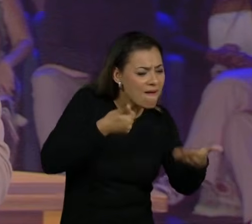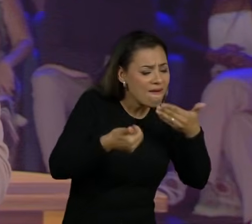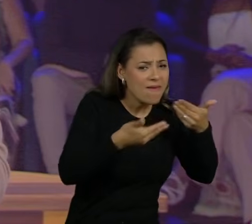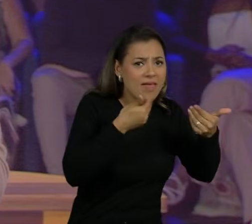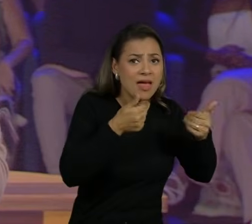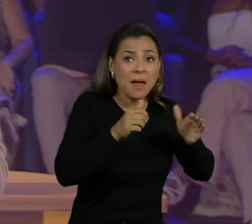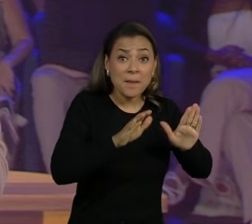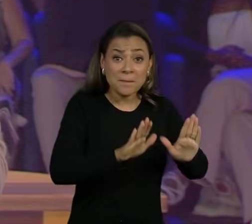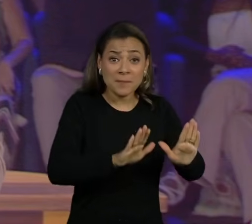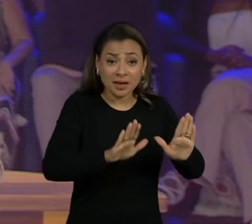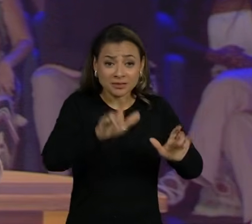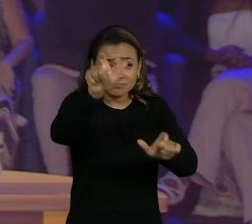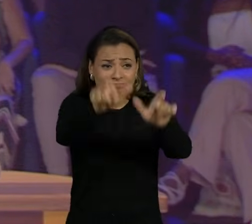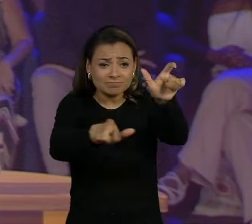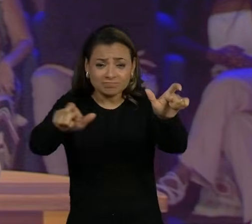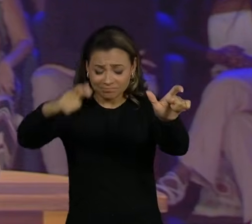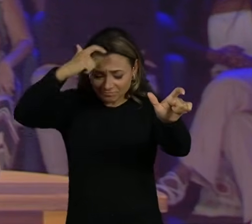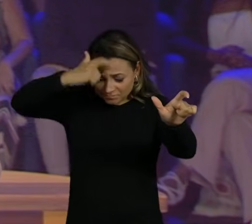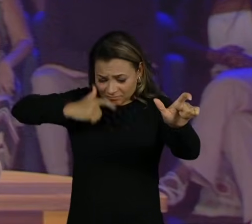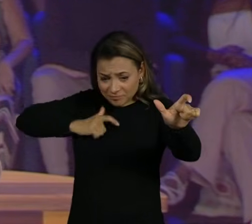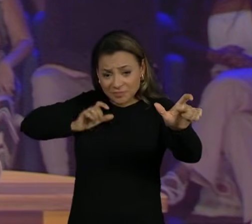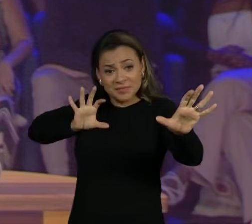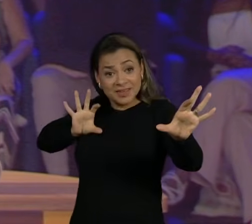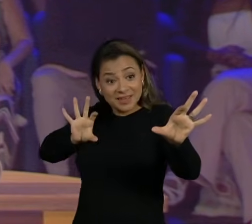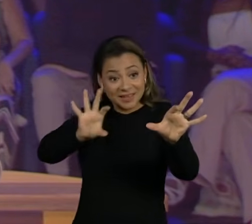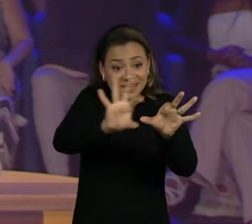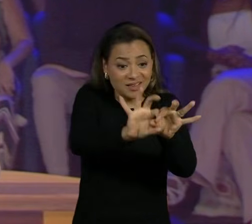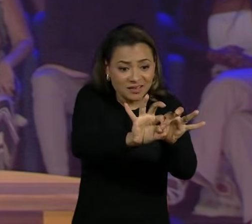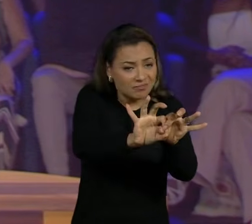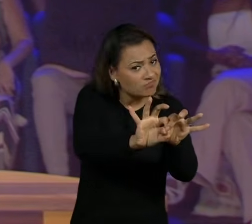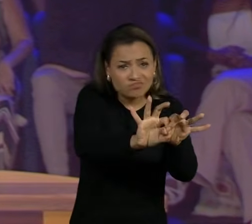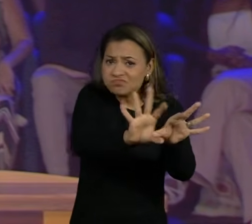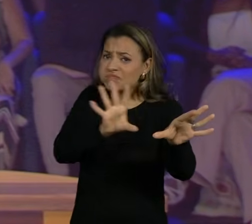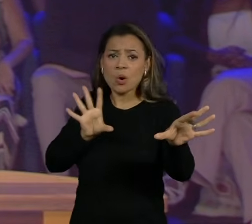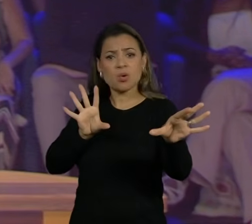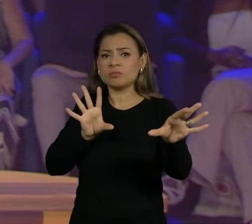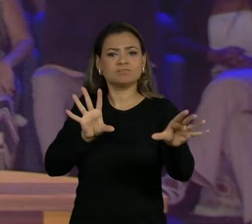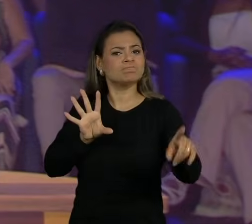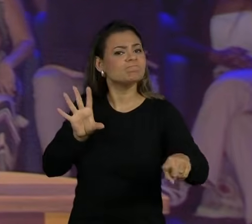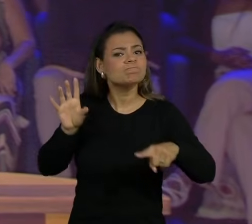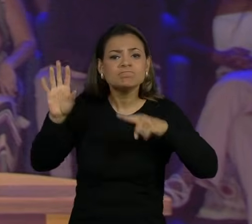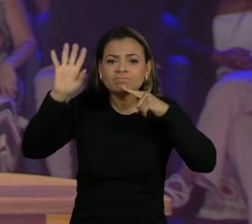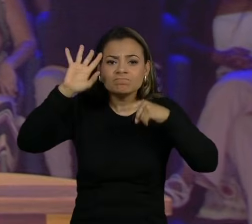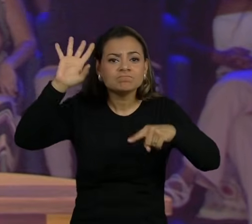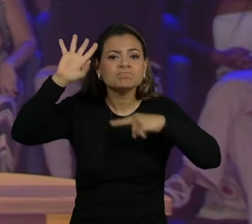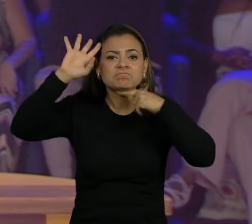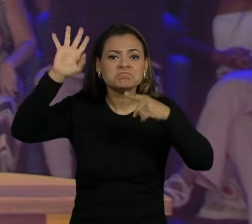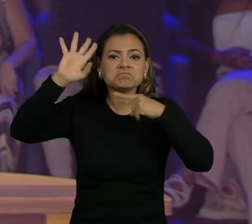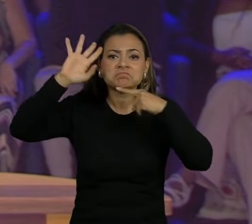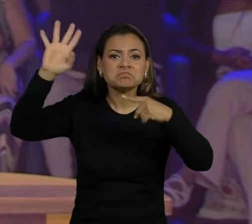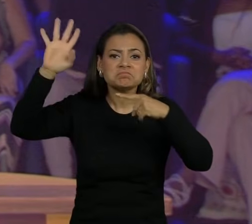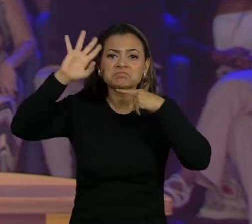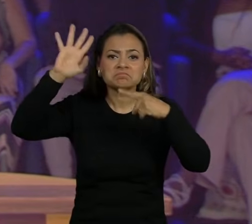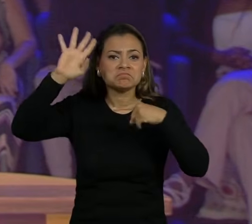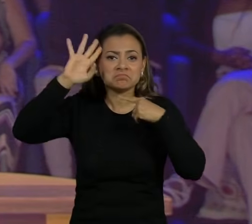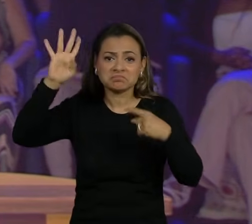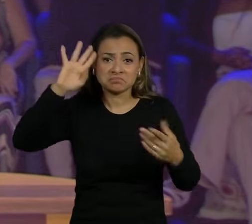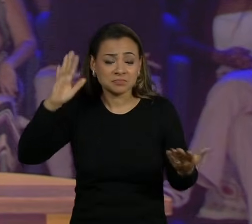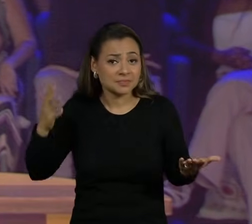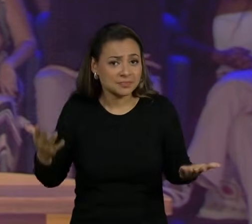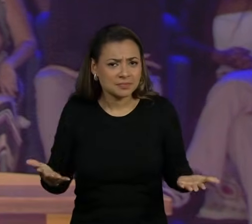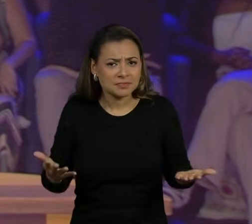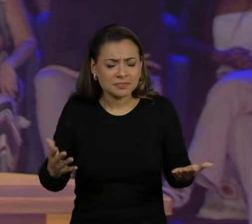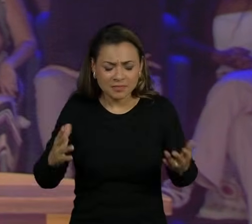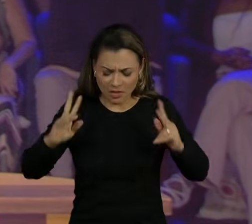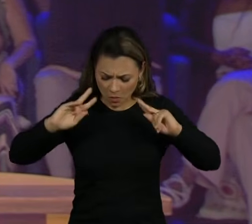humana, seja apenas outra alma humana. Seria bom nos perguntarmos o que é uma